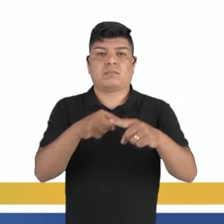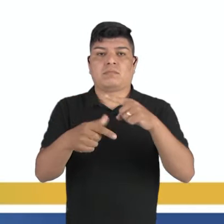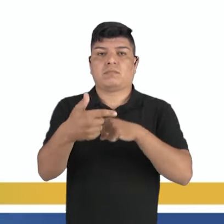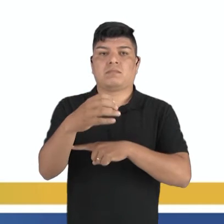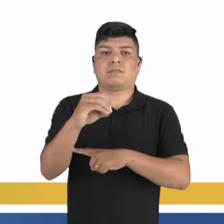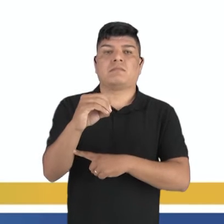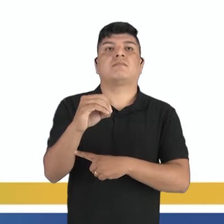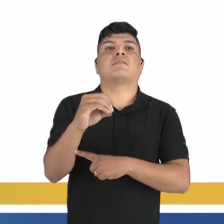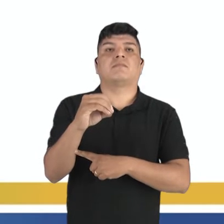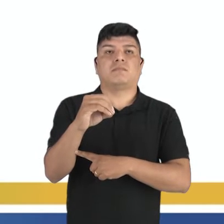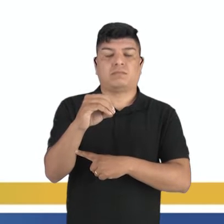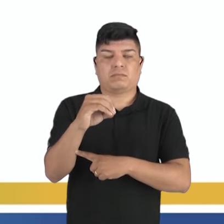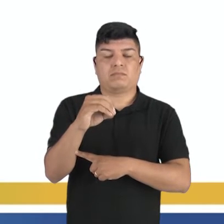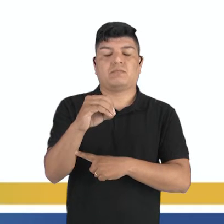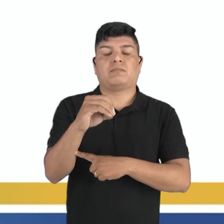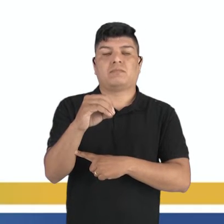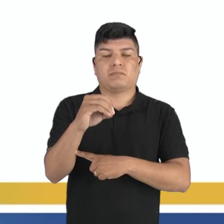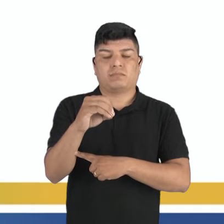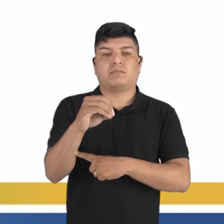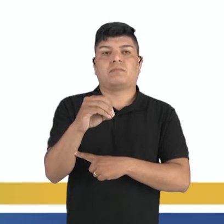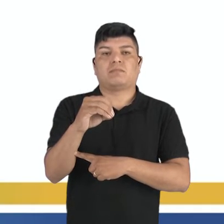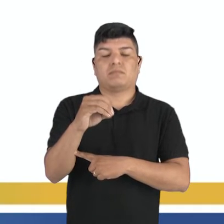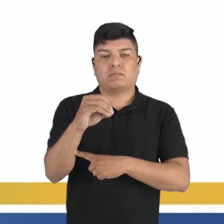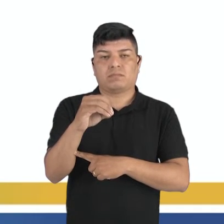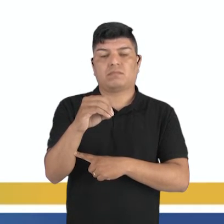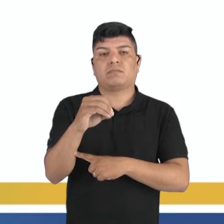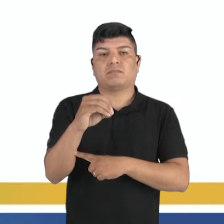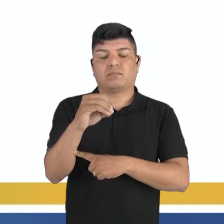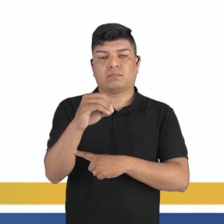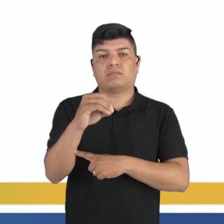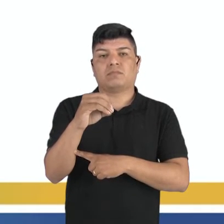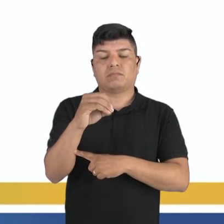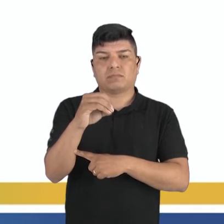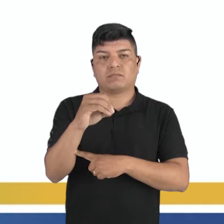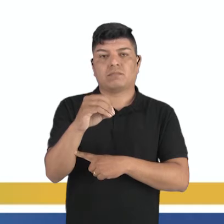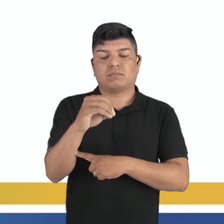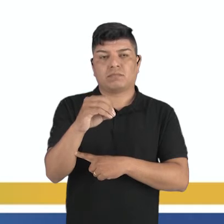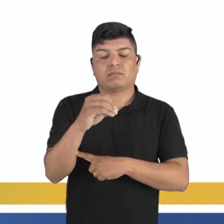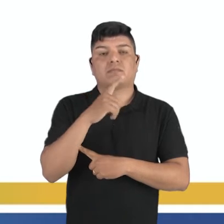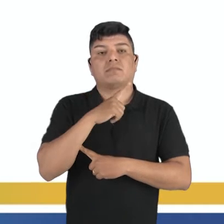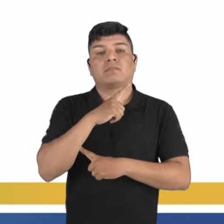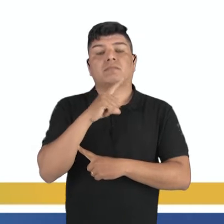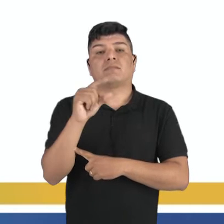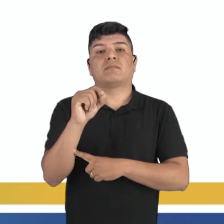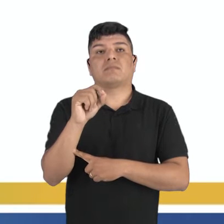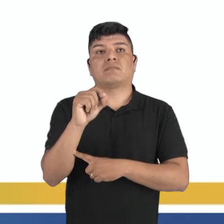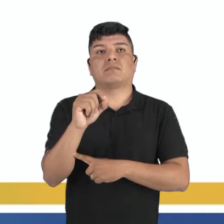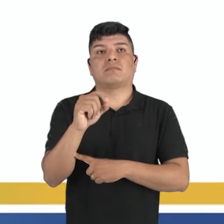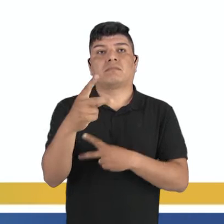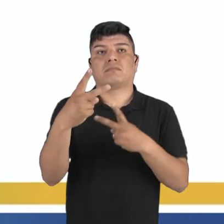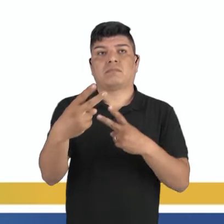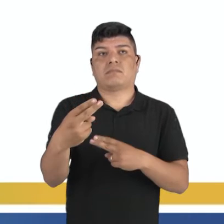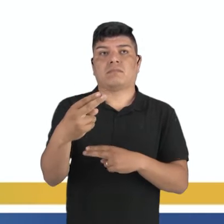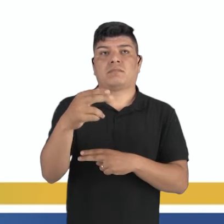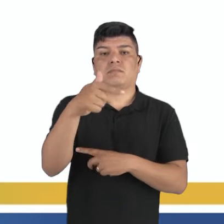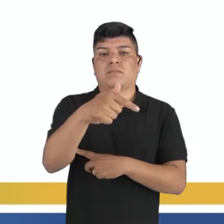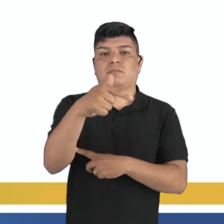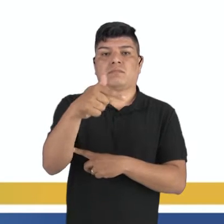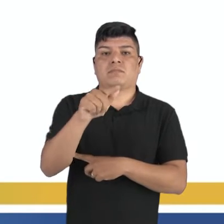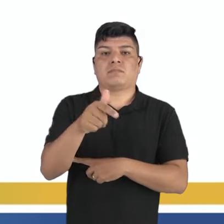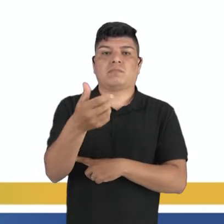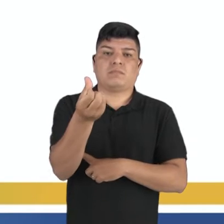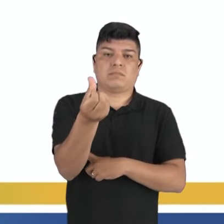1.552 dividido para 20, né, que seria o total ali envolvido, né? Então, nós teremos